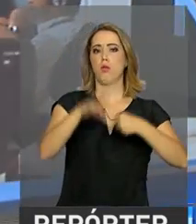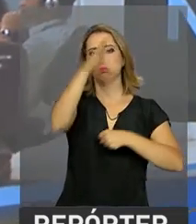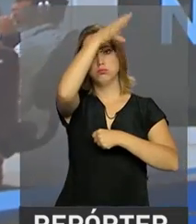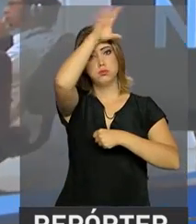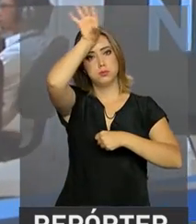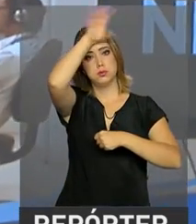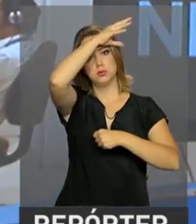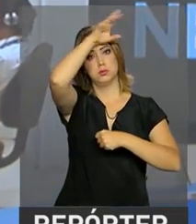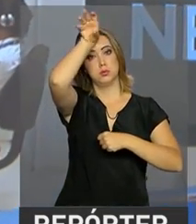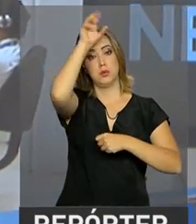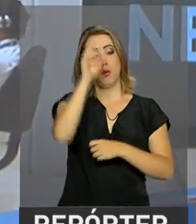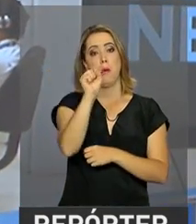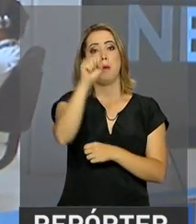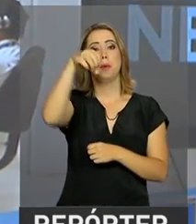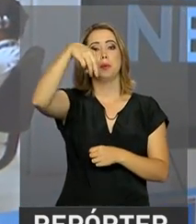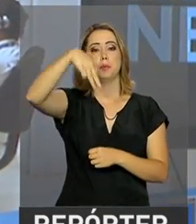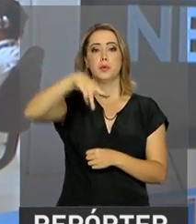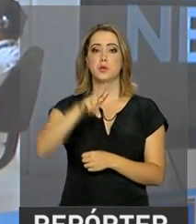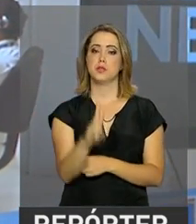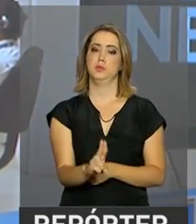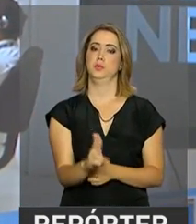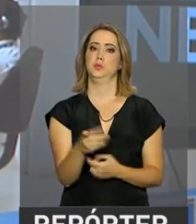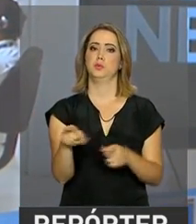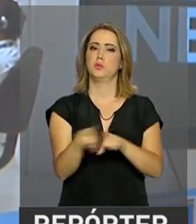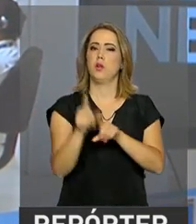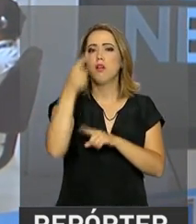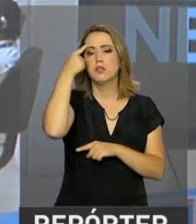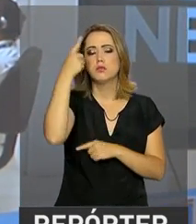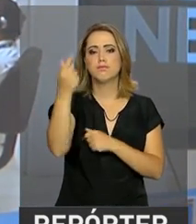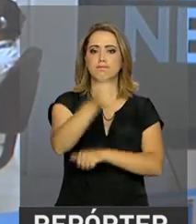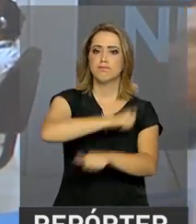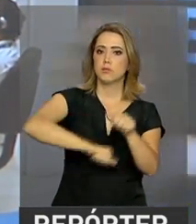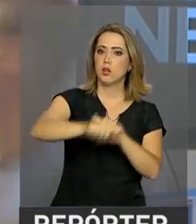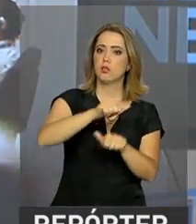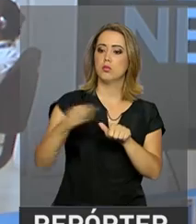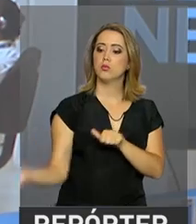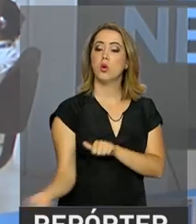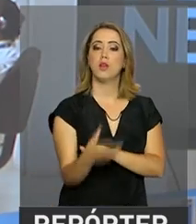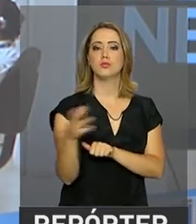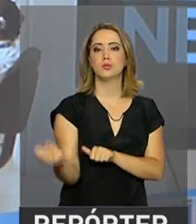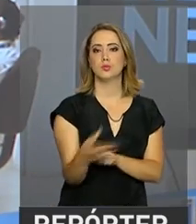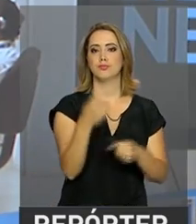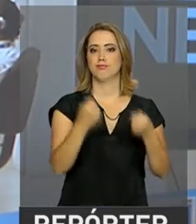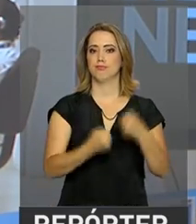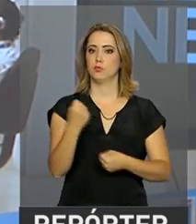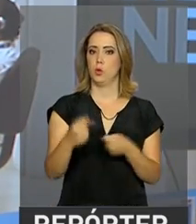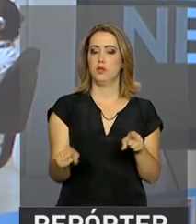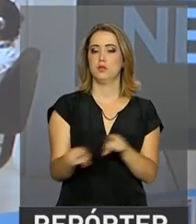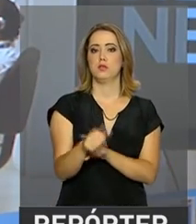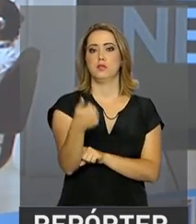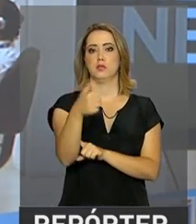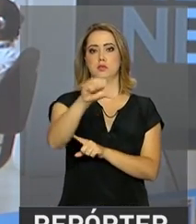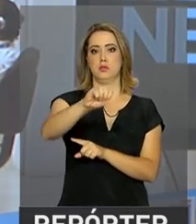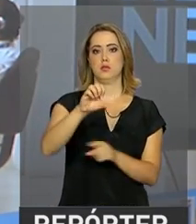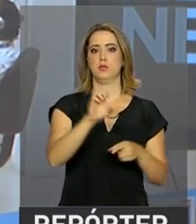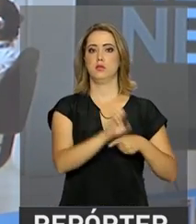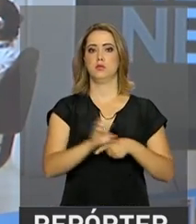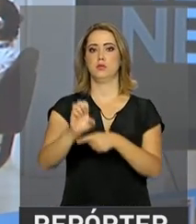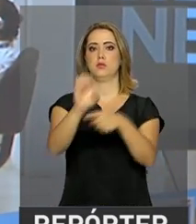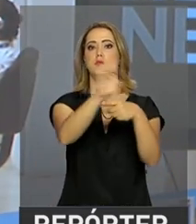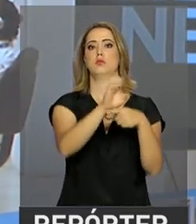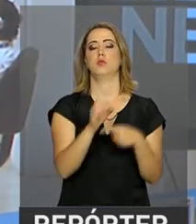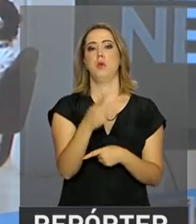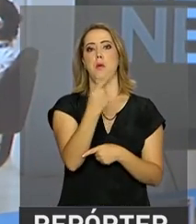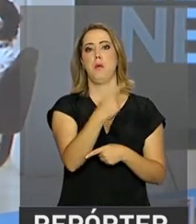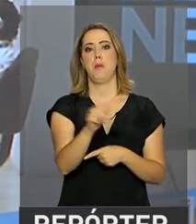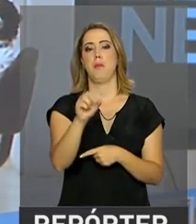atendimento móvel de urgência A ideia é renovar parte da frota em 19 estados o repórter Paula salvia mostra